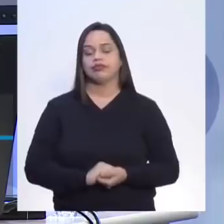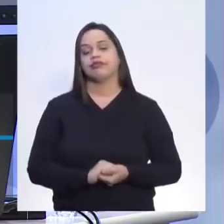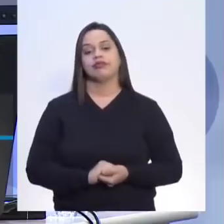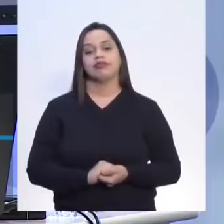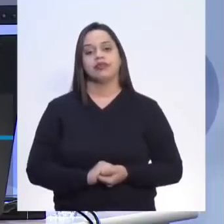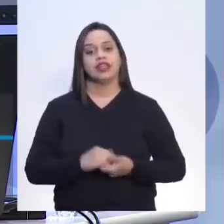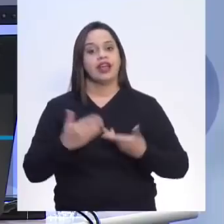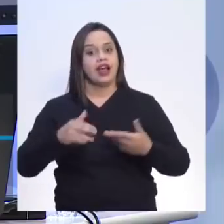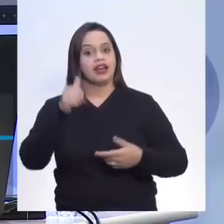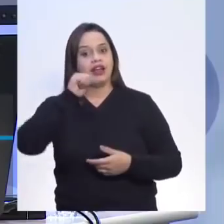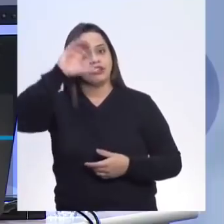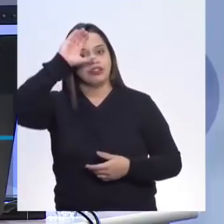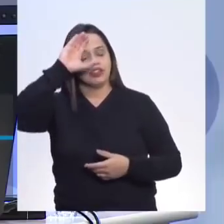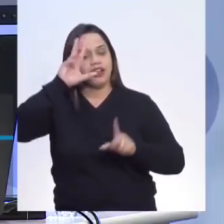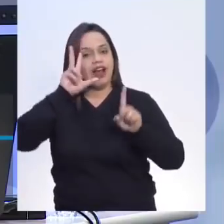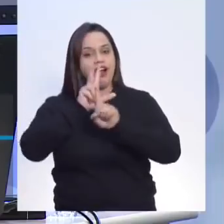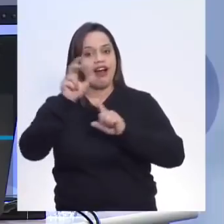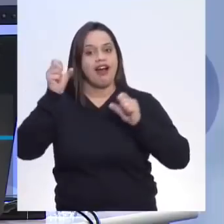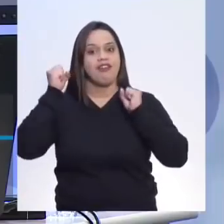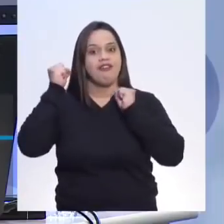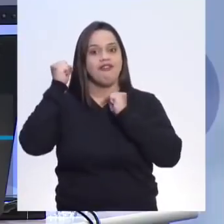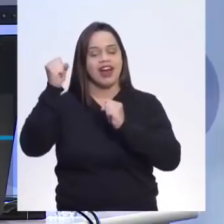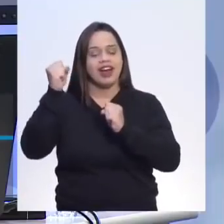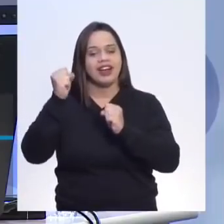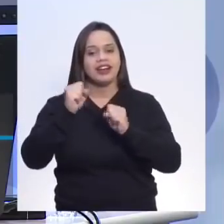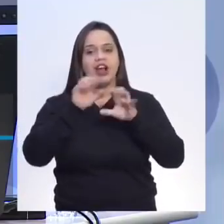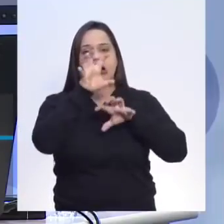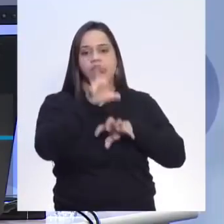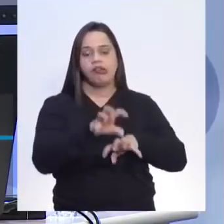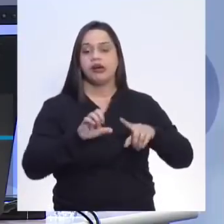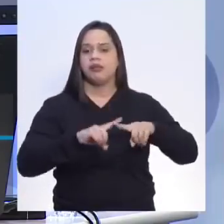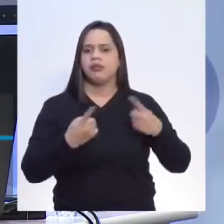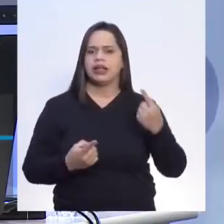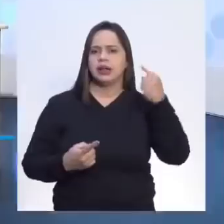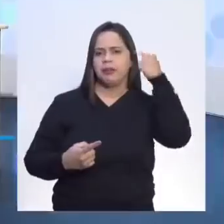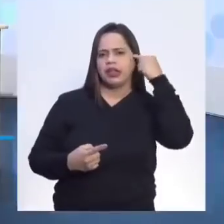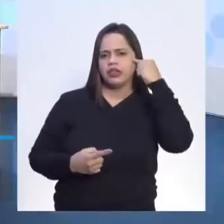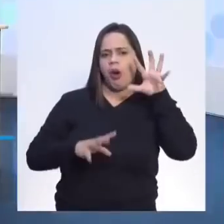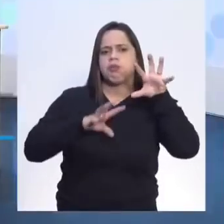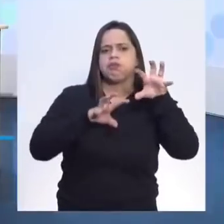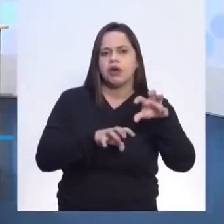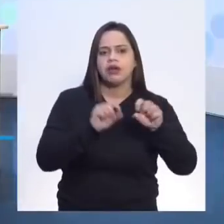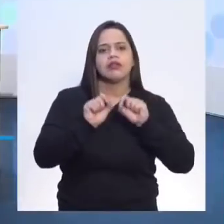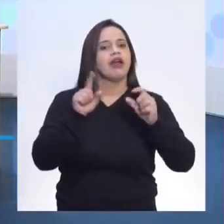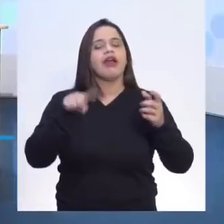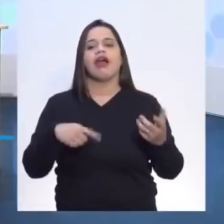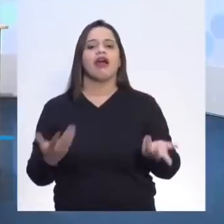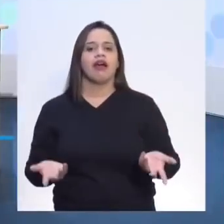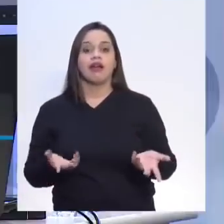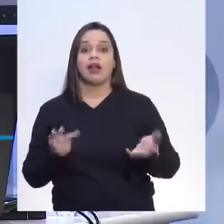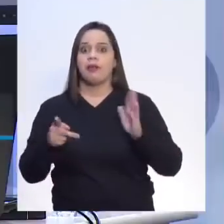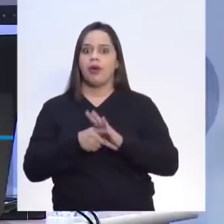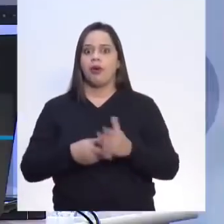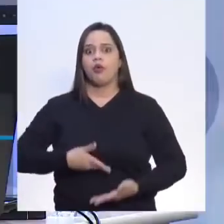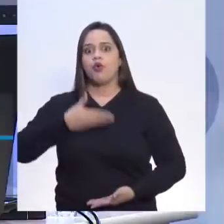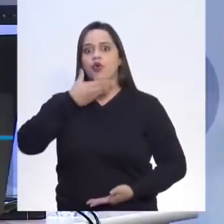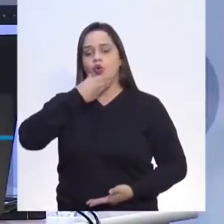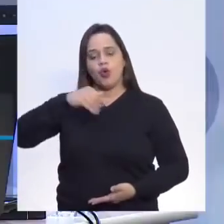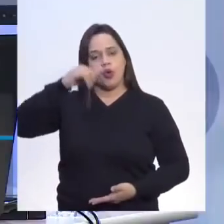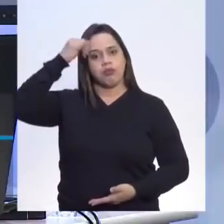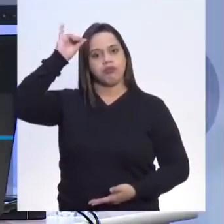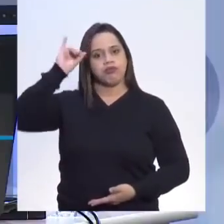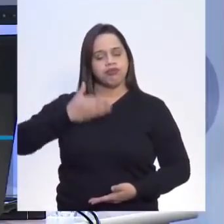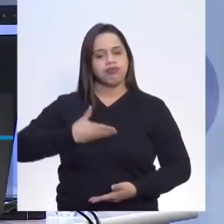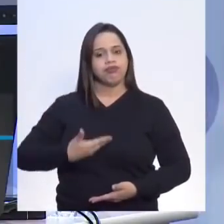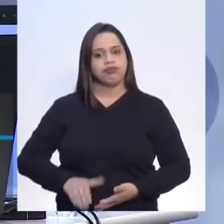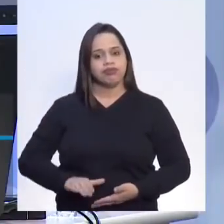E aí a tia Anastácia venceu aí o monstro. E só que ela teve que pensar, que monstro que era esse? O Minotauro, porque era o que tinha chifre